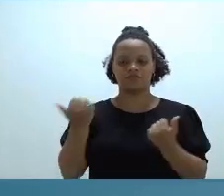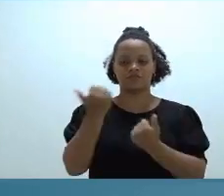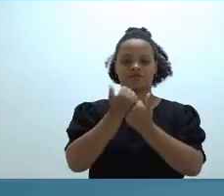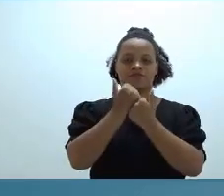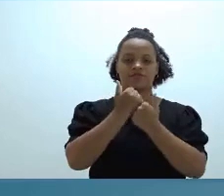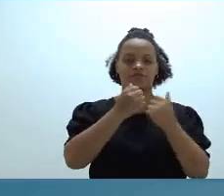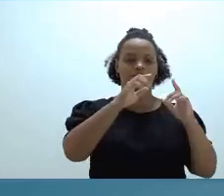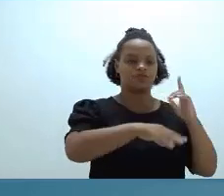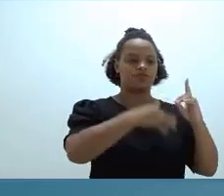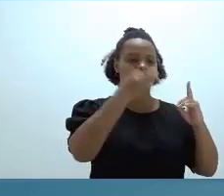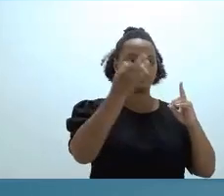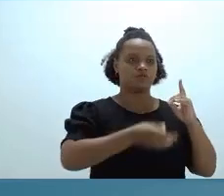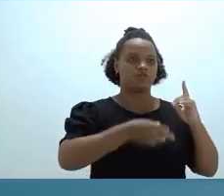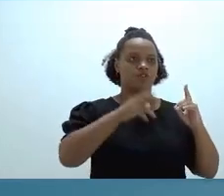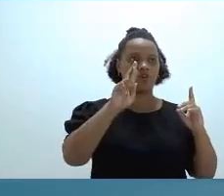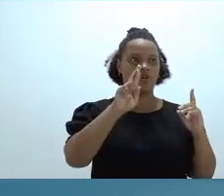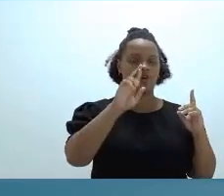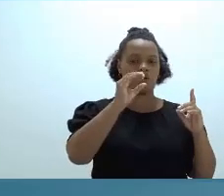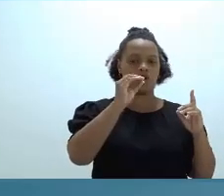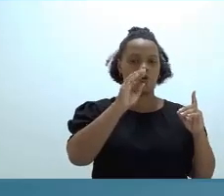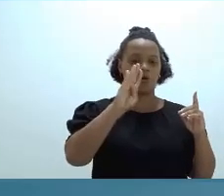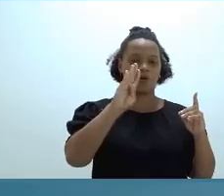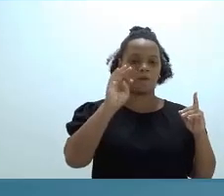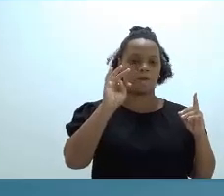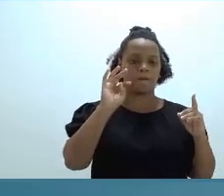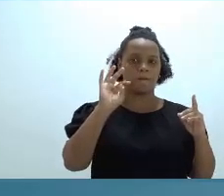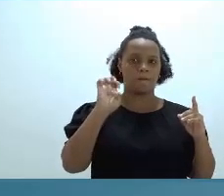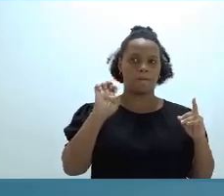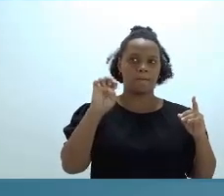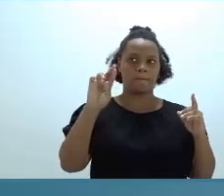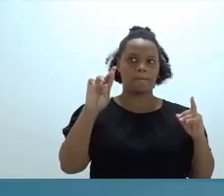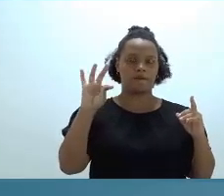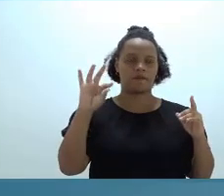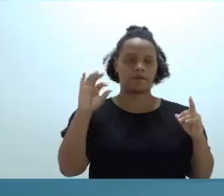palavra. Obrigado, desembargador Ronaldo.